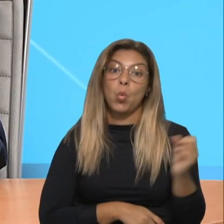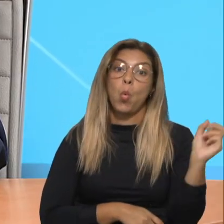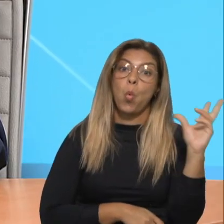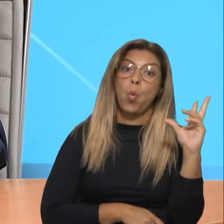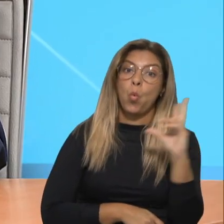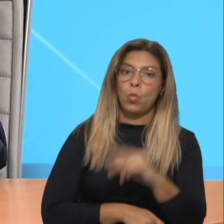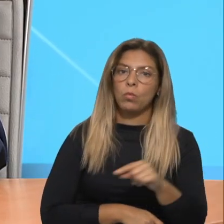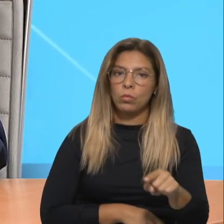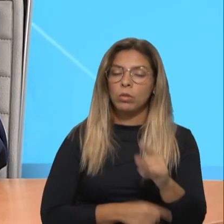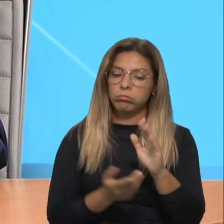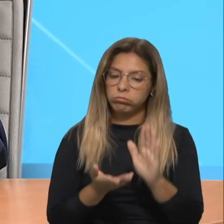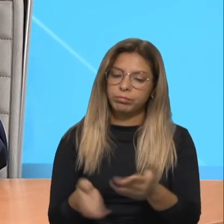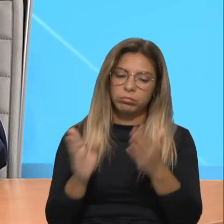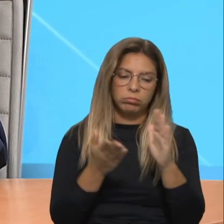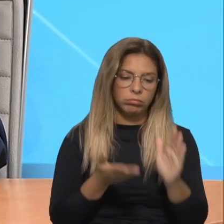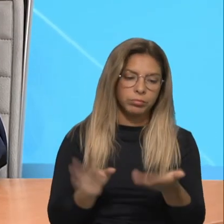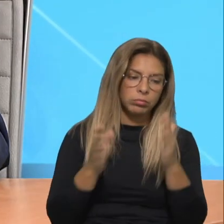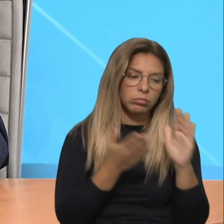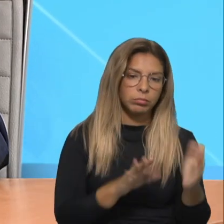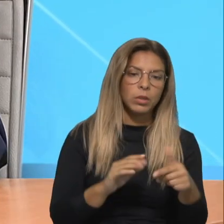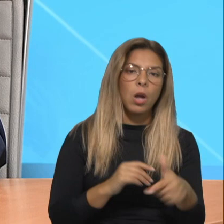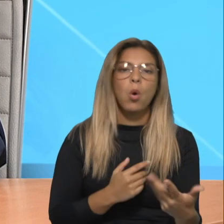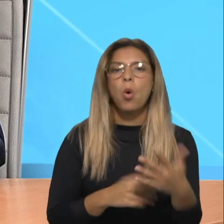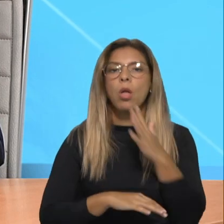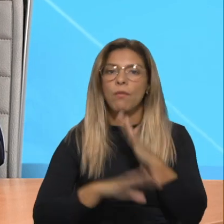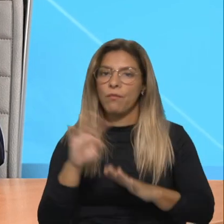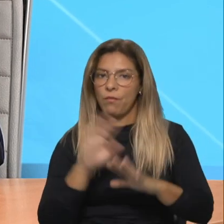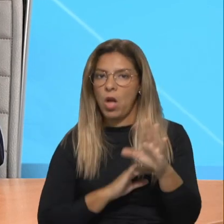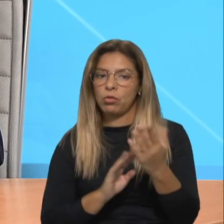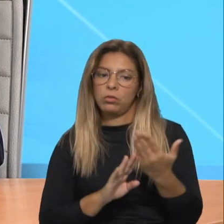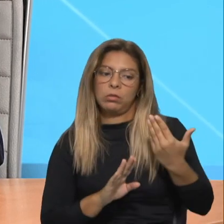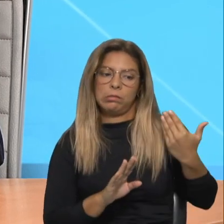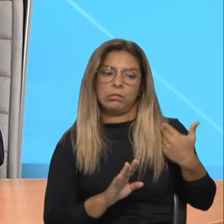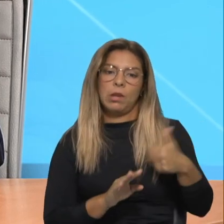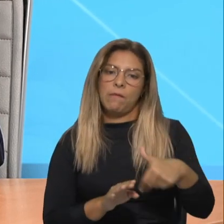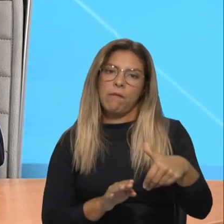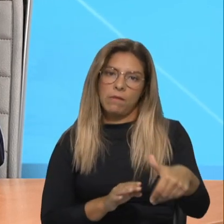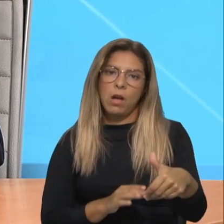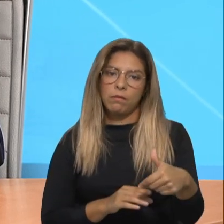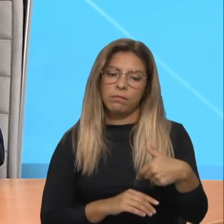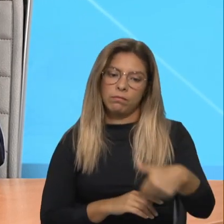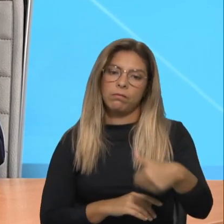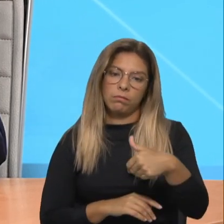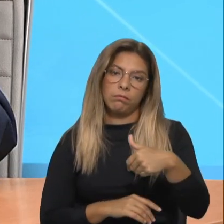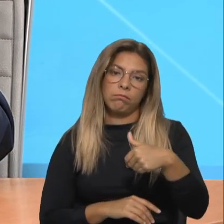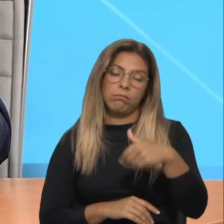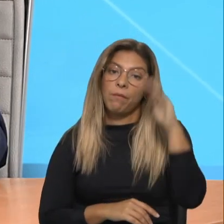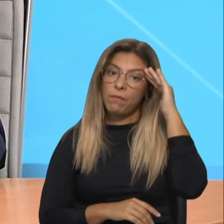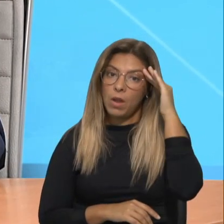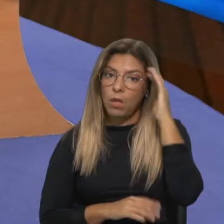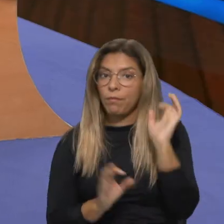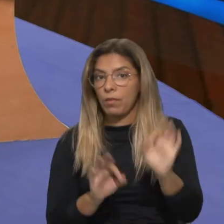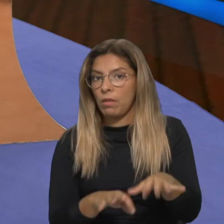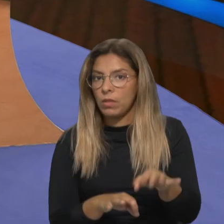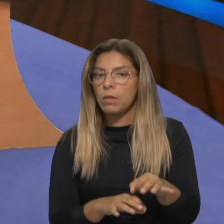por módulos, alguém pode eventualmente fazer agora, como terminou, ou vai terminar o primeiro módulo agora em fevereiro, e se porventura no